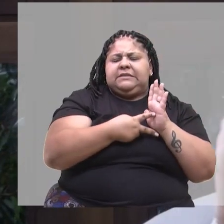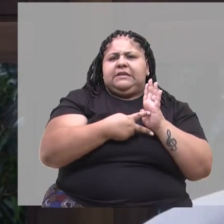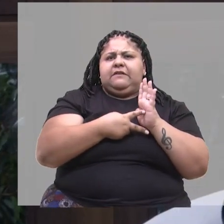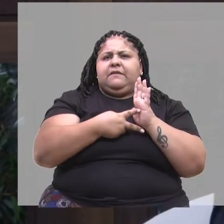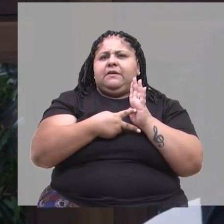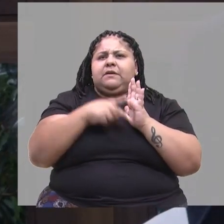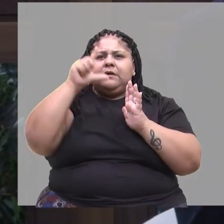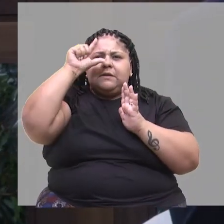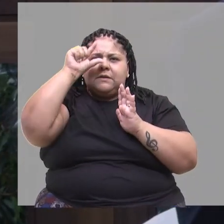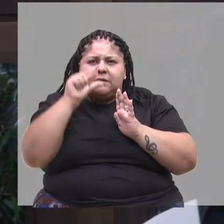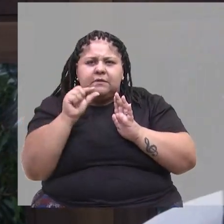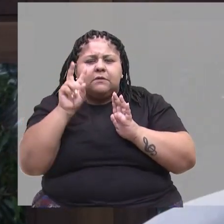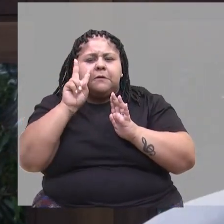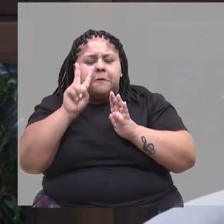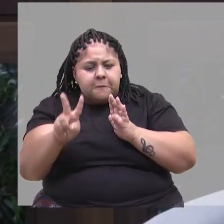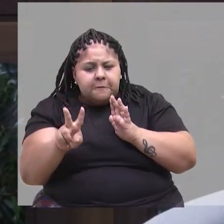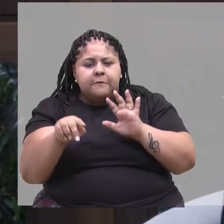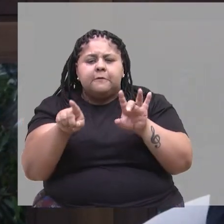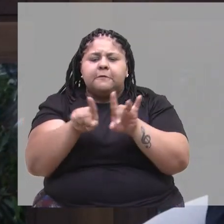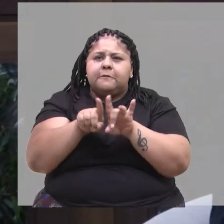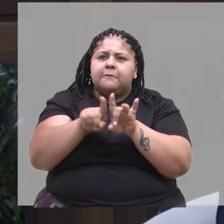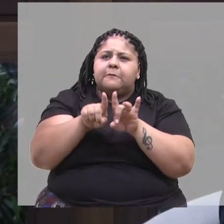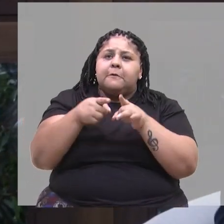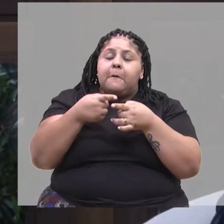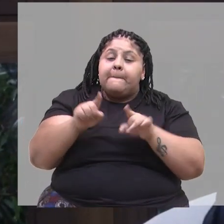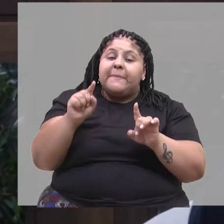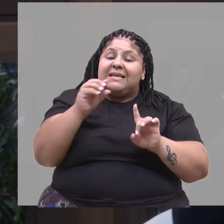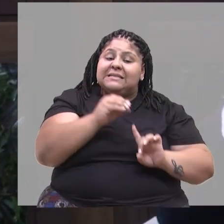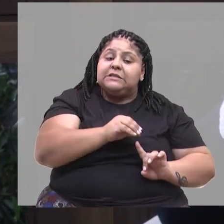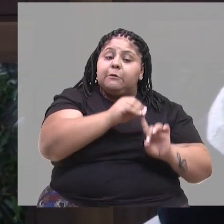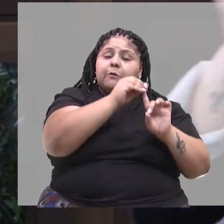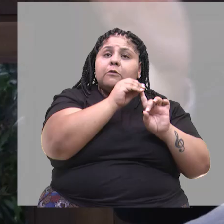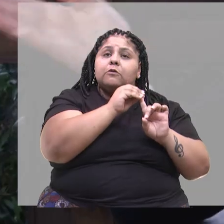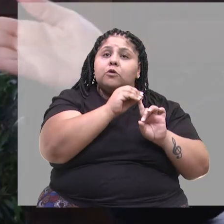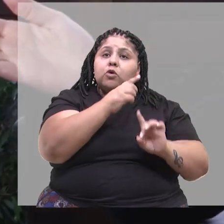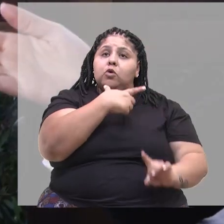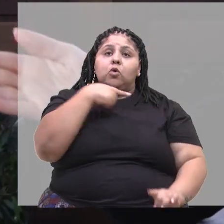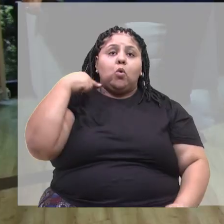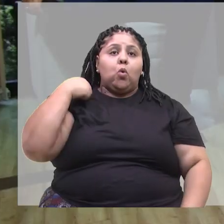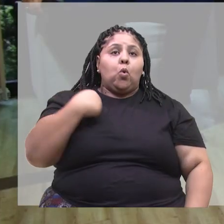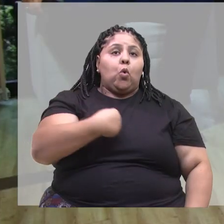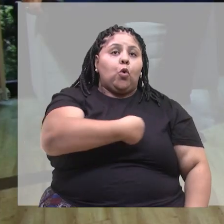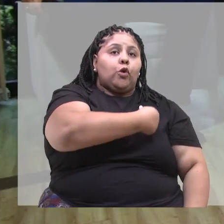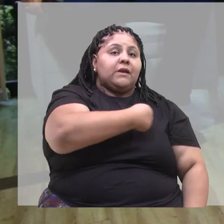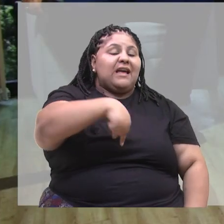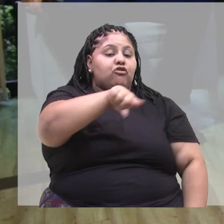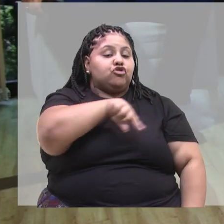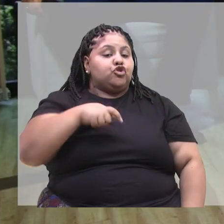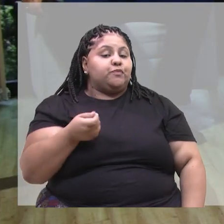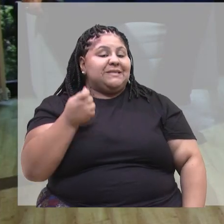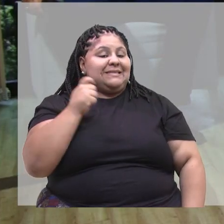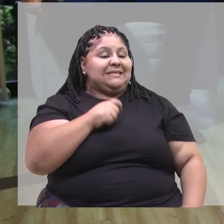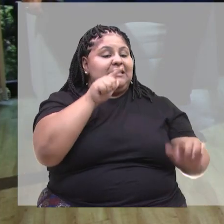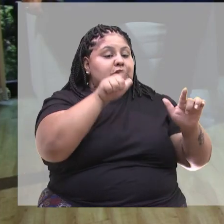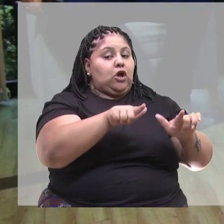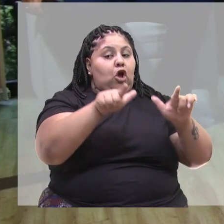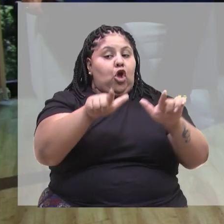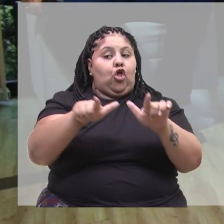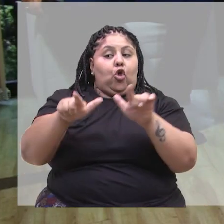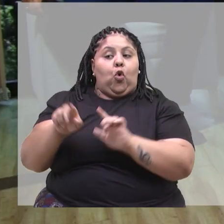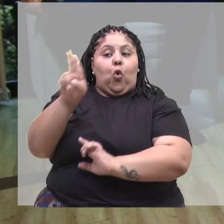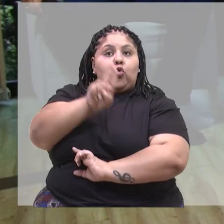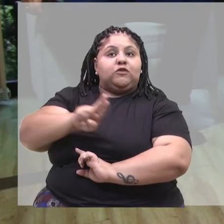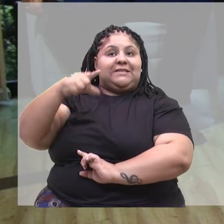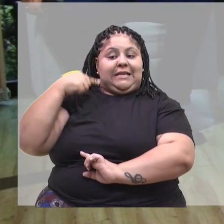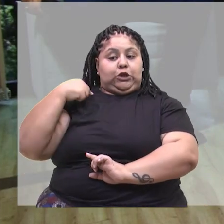que as pessoas saibam da surdez bilateral, sim, mas principalmente o cordão. A gente precisa estar em todos os lugares, usando